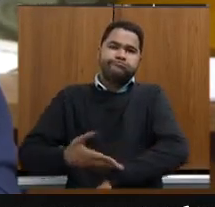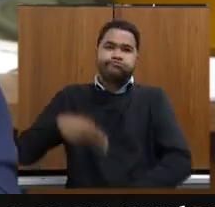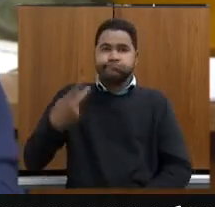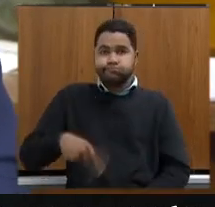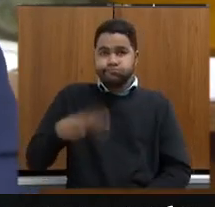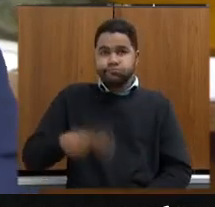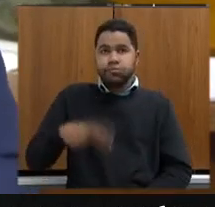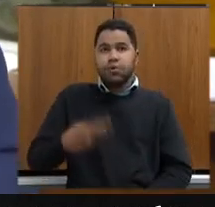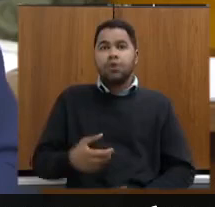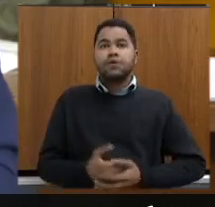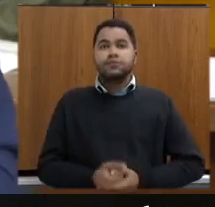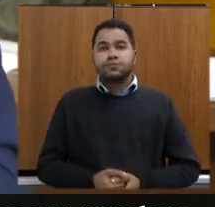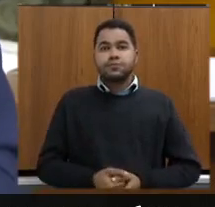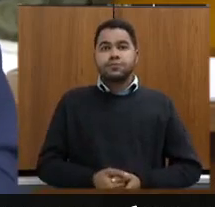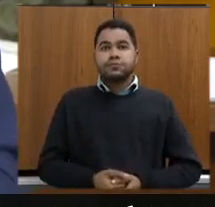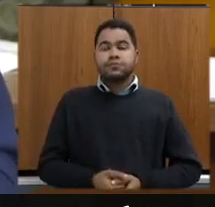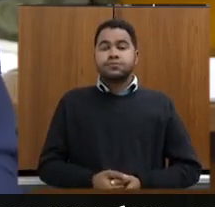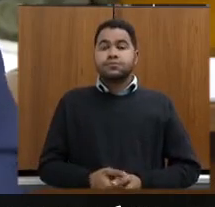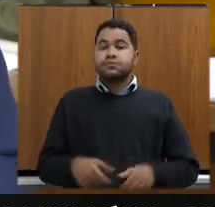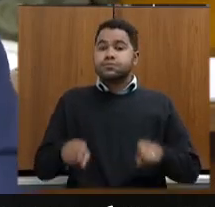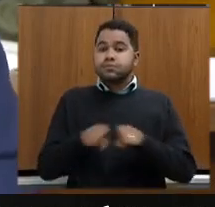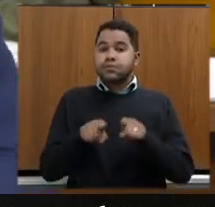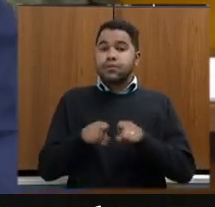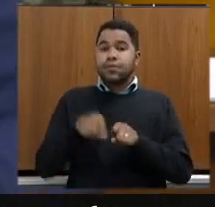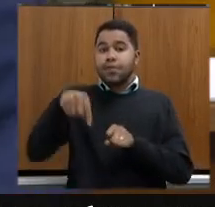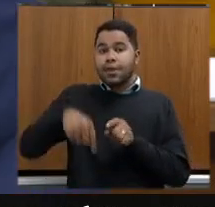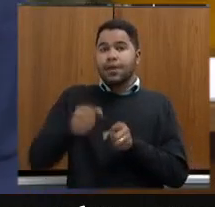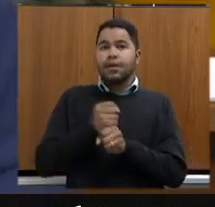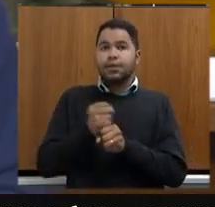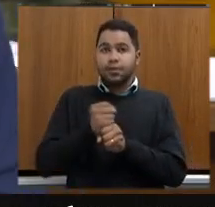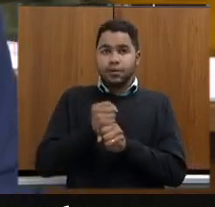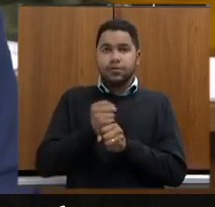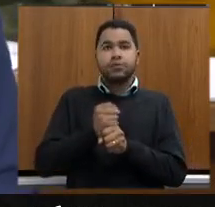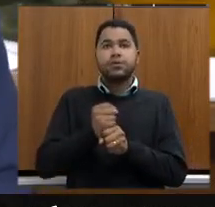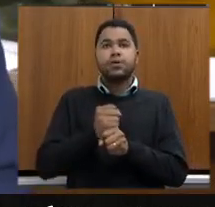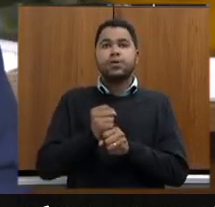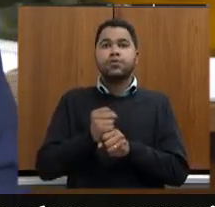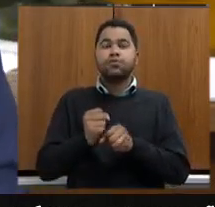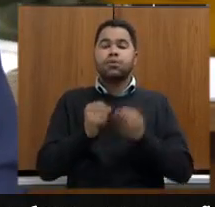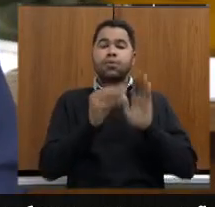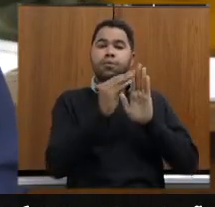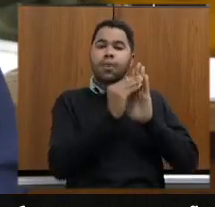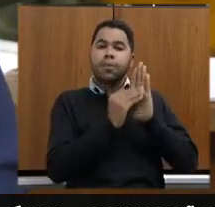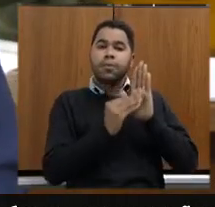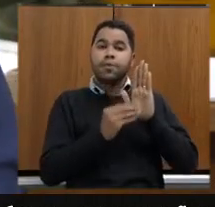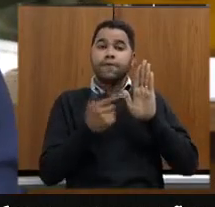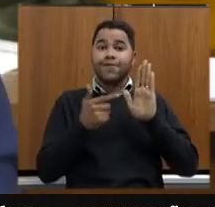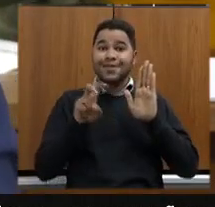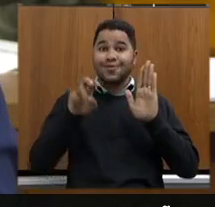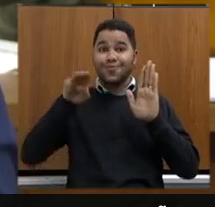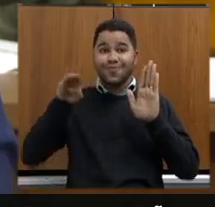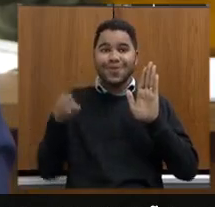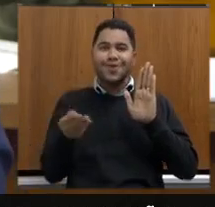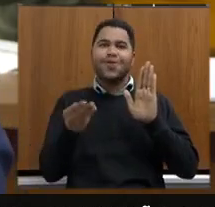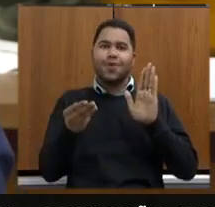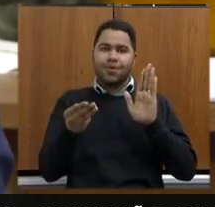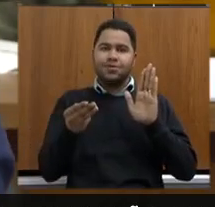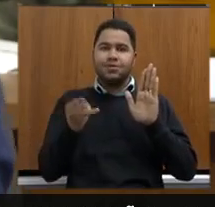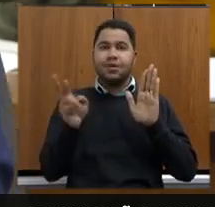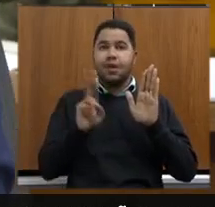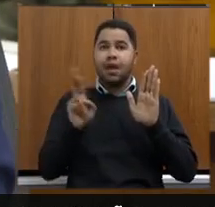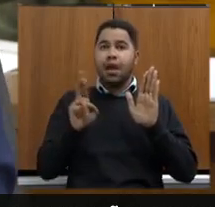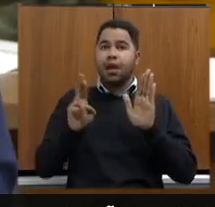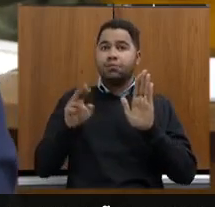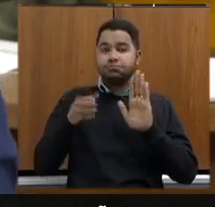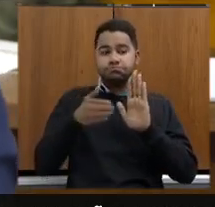governo de Minas e para esse ano foram colocados 25 milhões de reais aproximadamente é